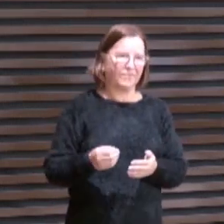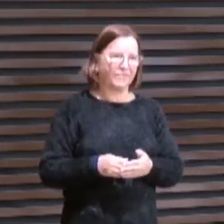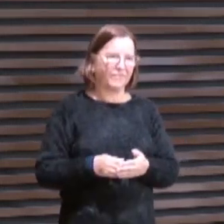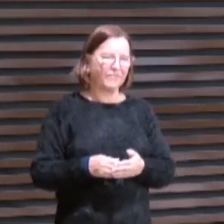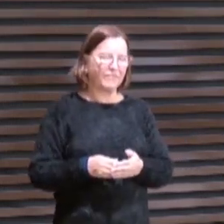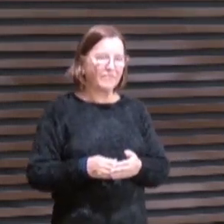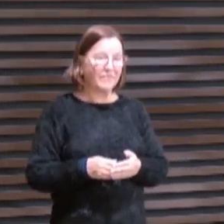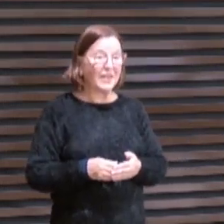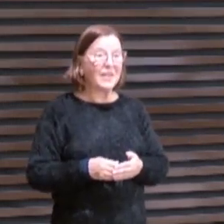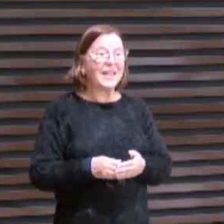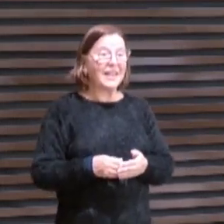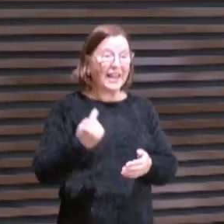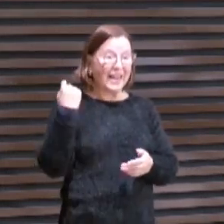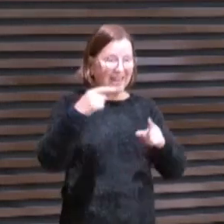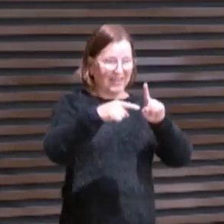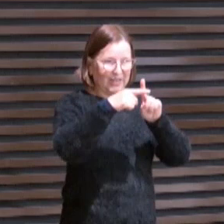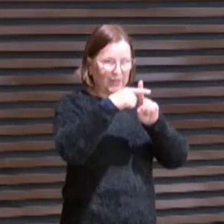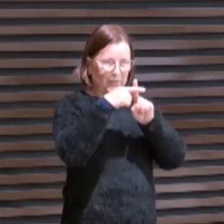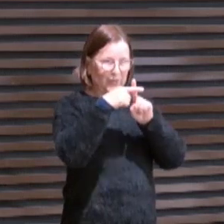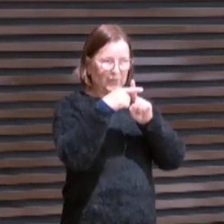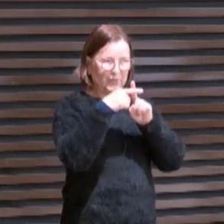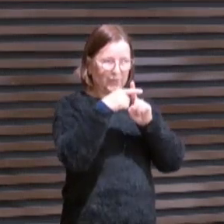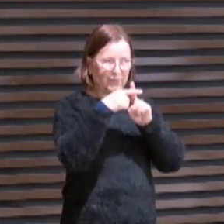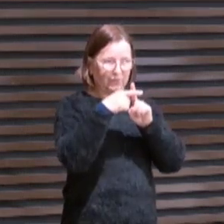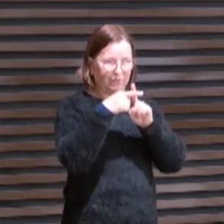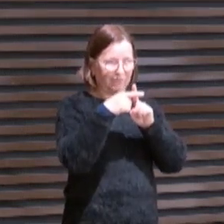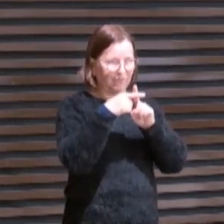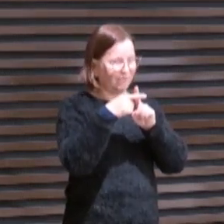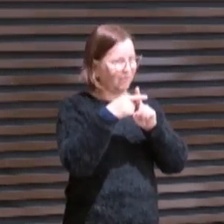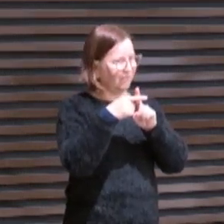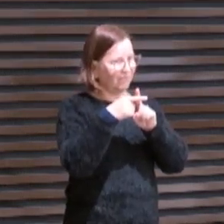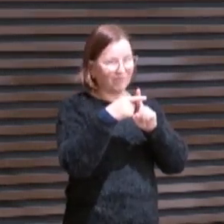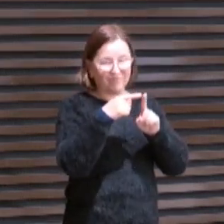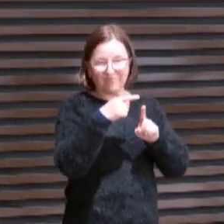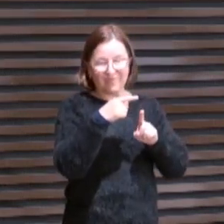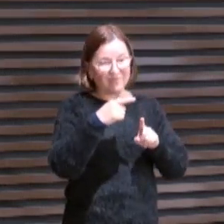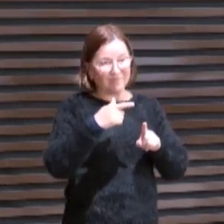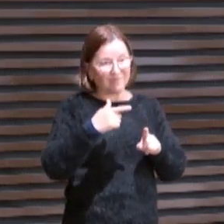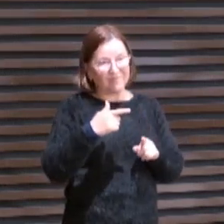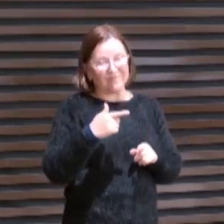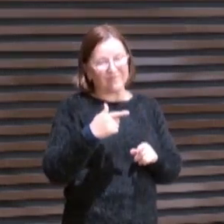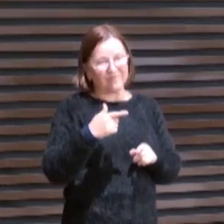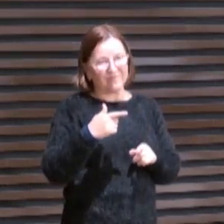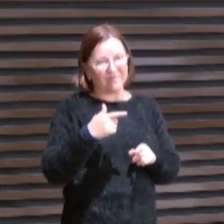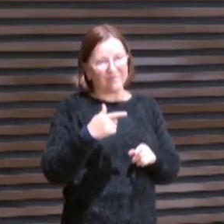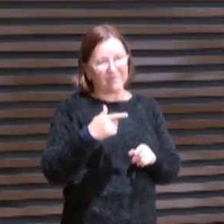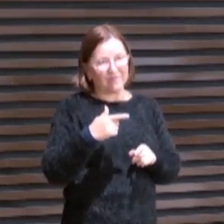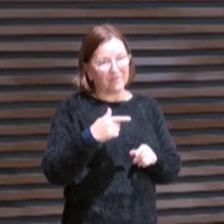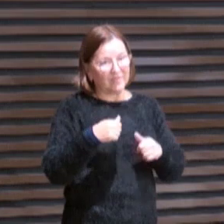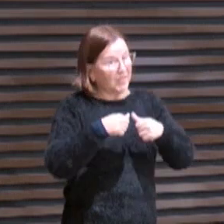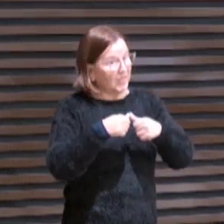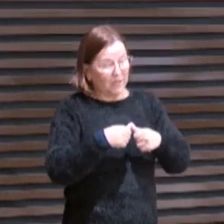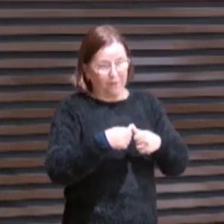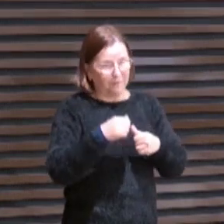faz. Lá na cruz não passou uma maldição. Porque ele diz que a